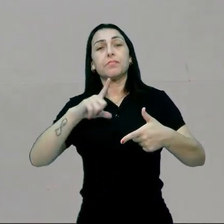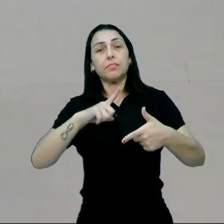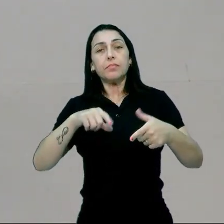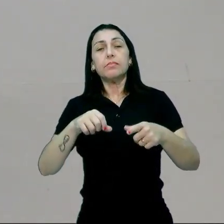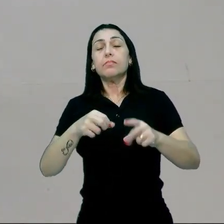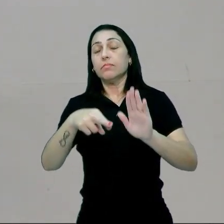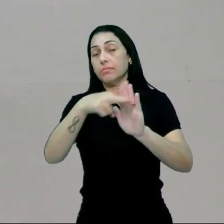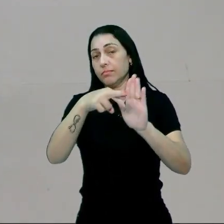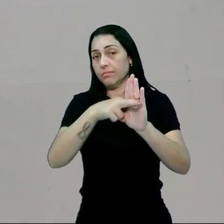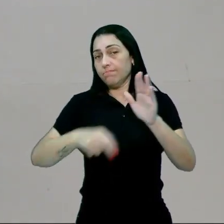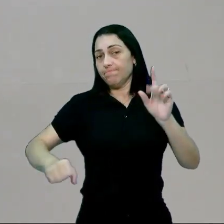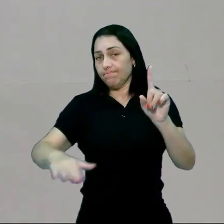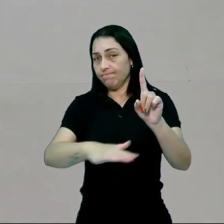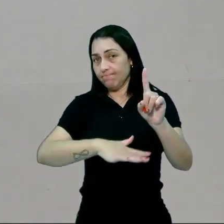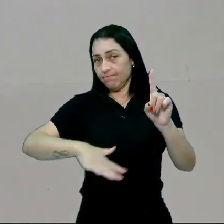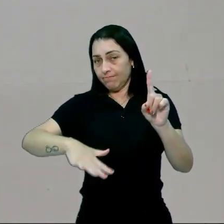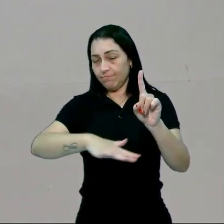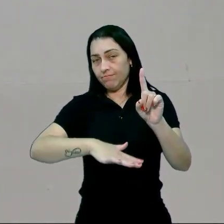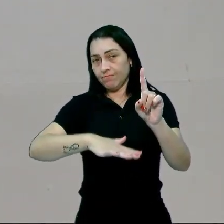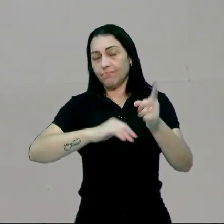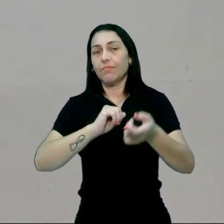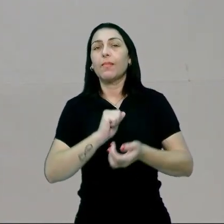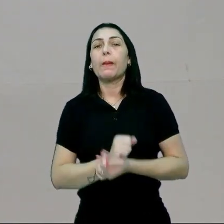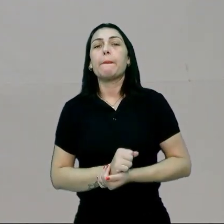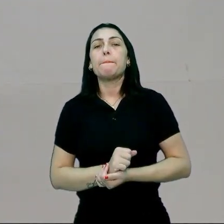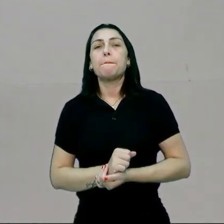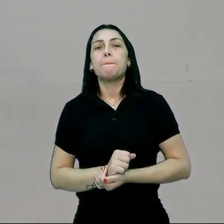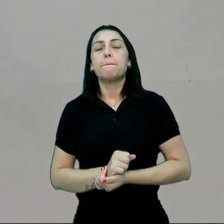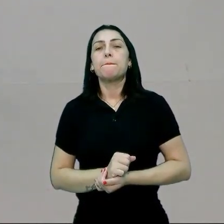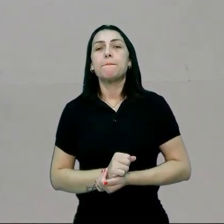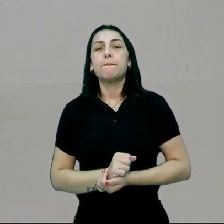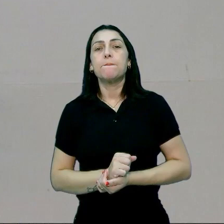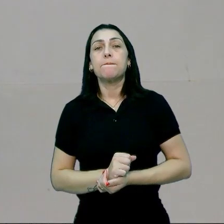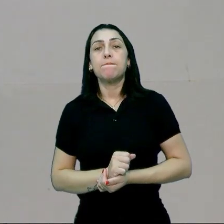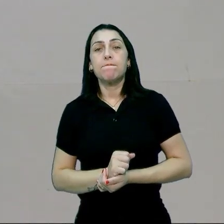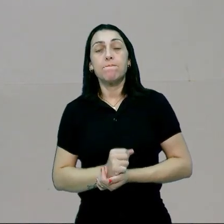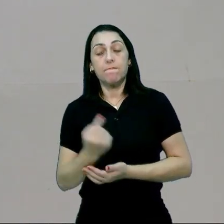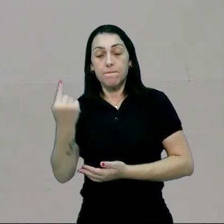as regras que existem na sociedade. Ou seja,